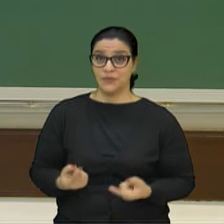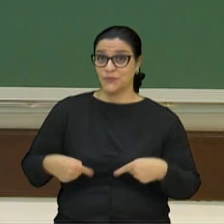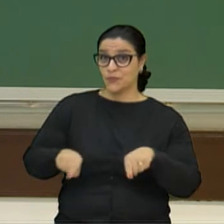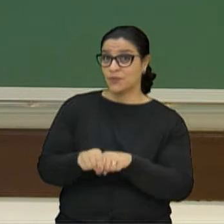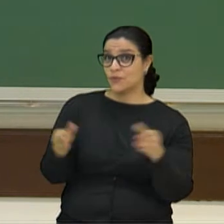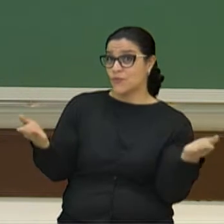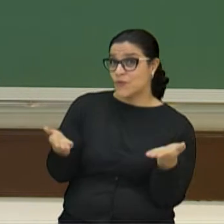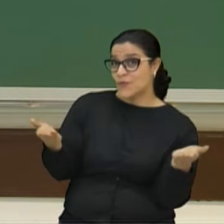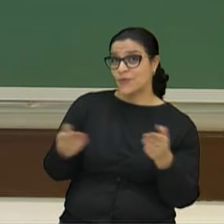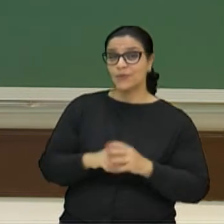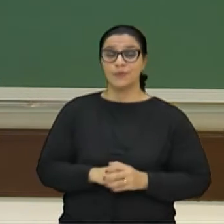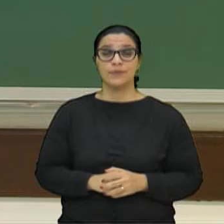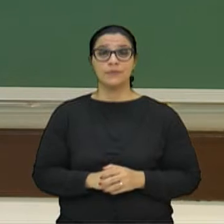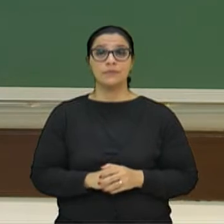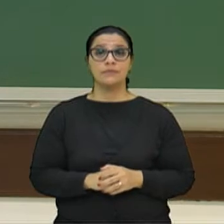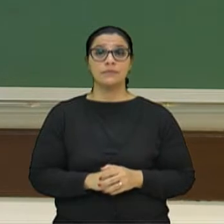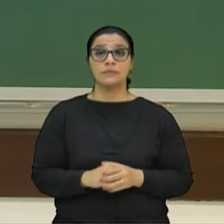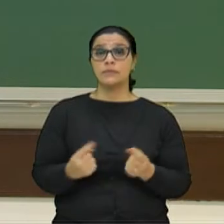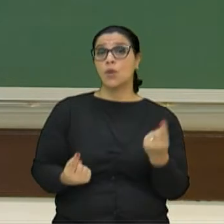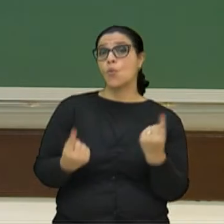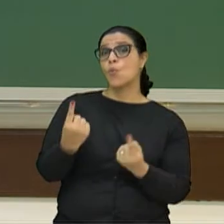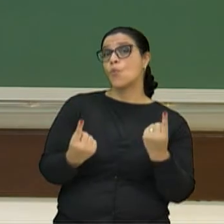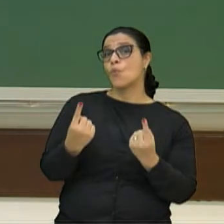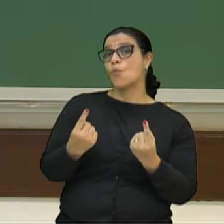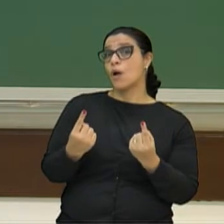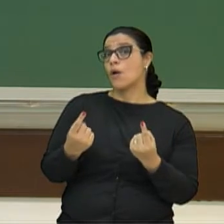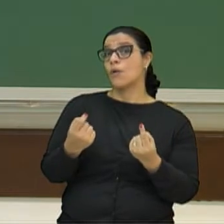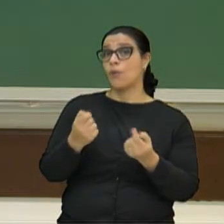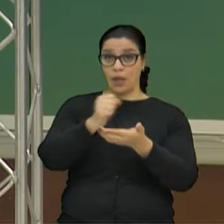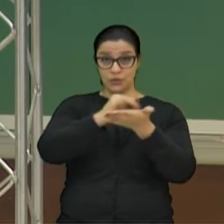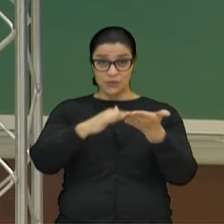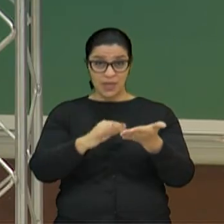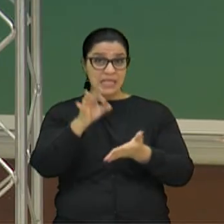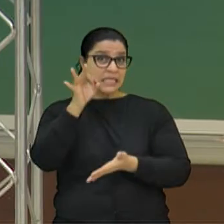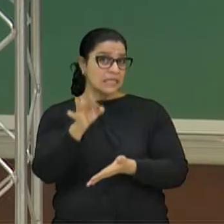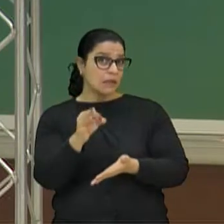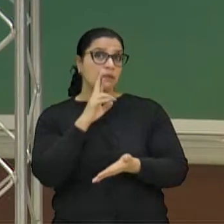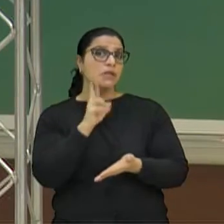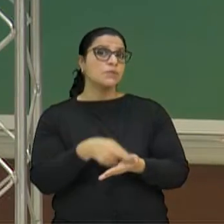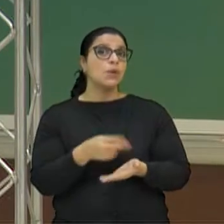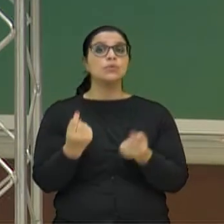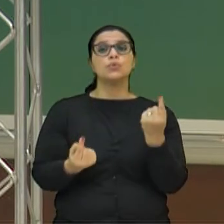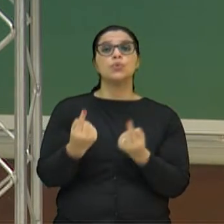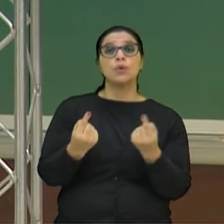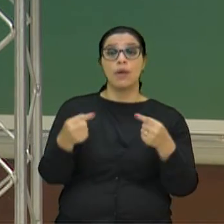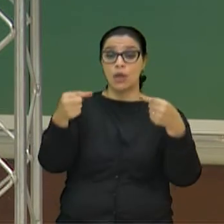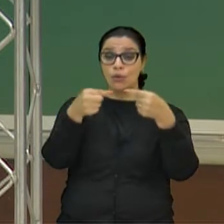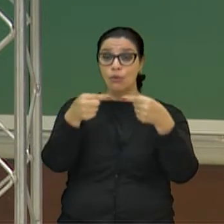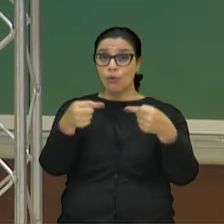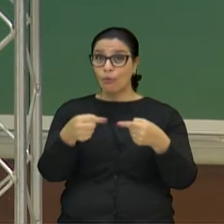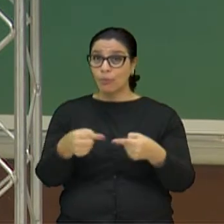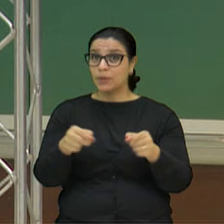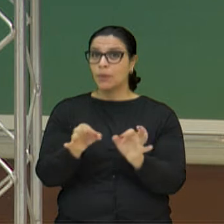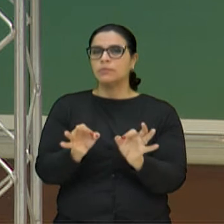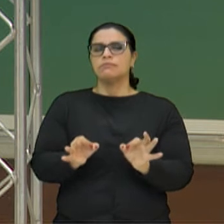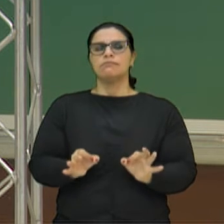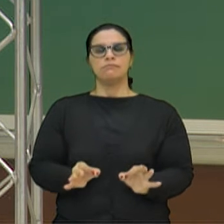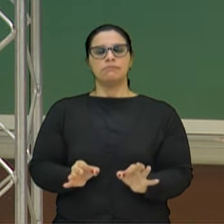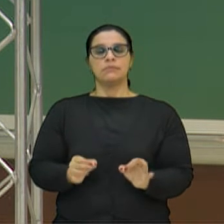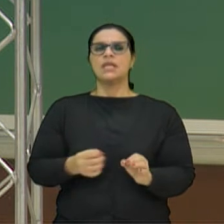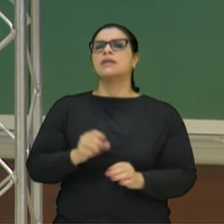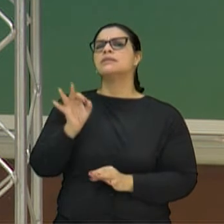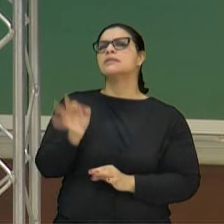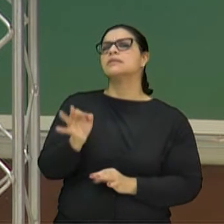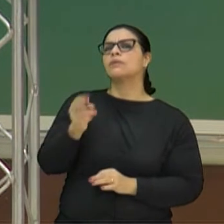Voltando então, pessoal, com a correção da atividade que eu tinha deixado aqui para vocês, que era o quê? Benefícios da meditação.